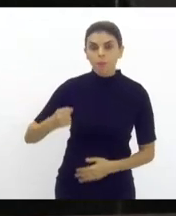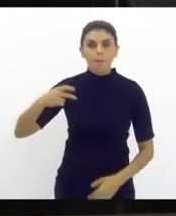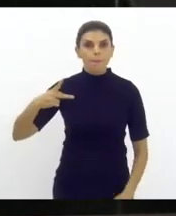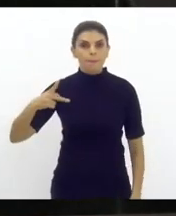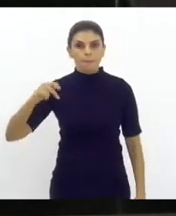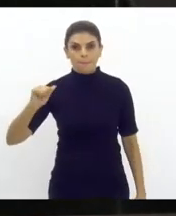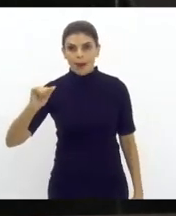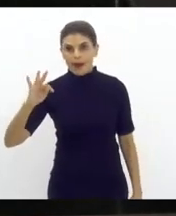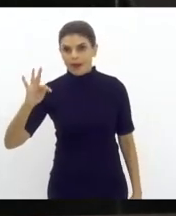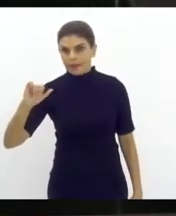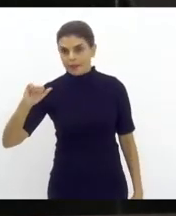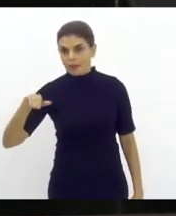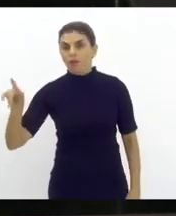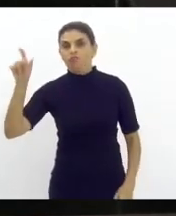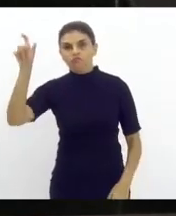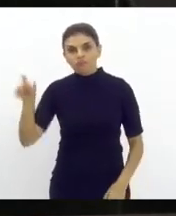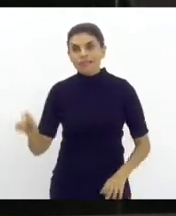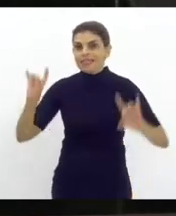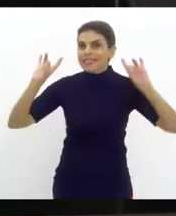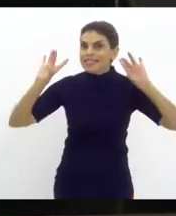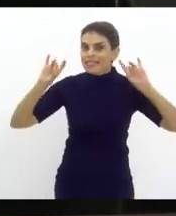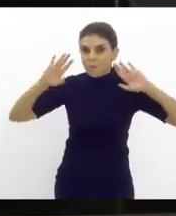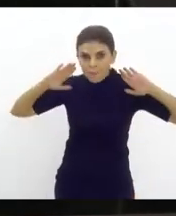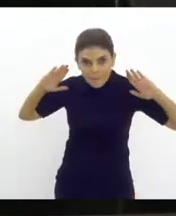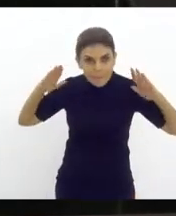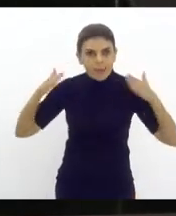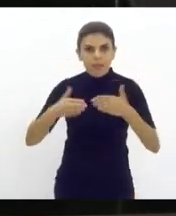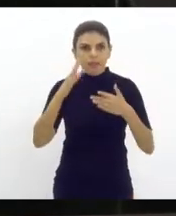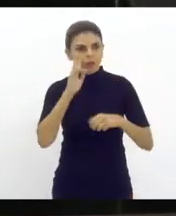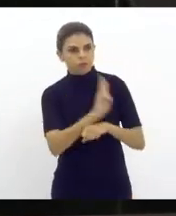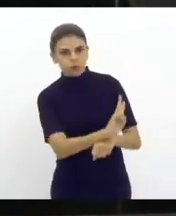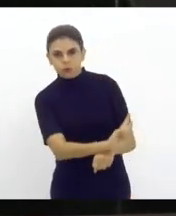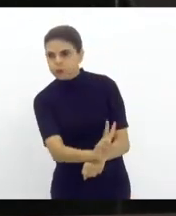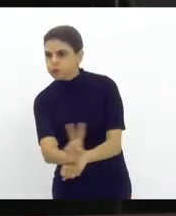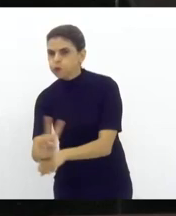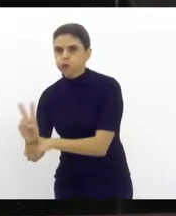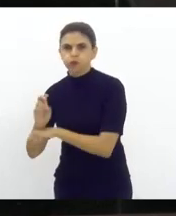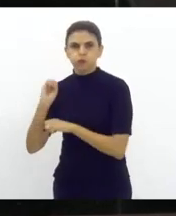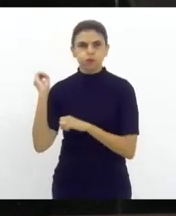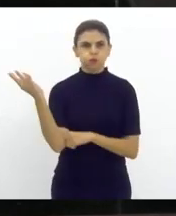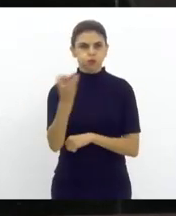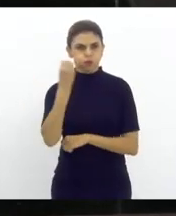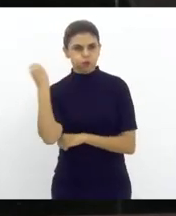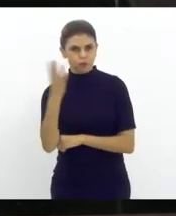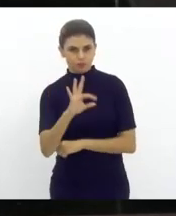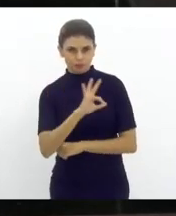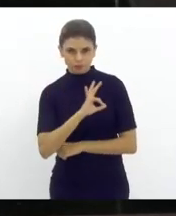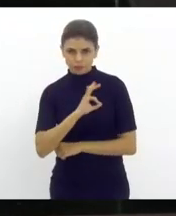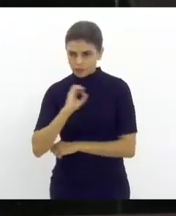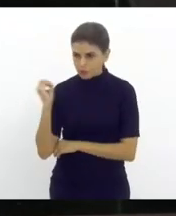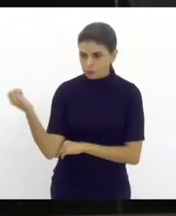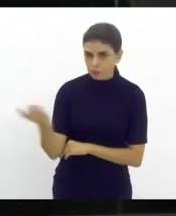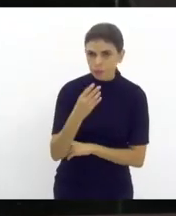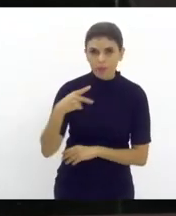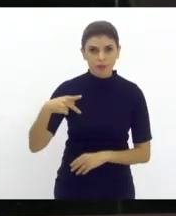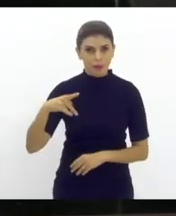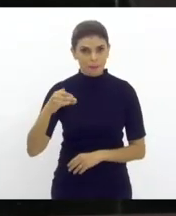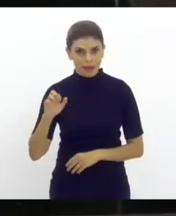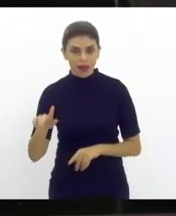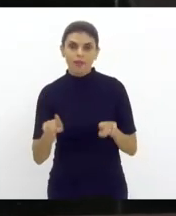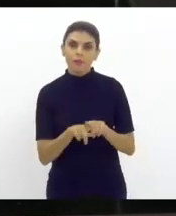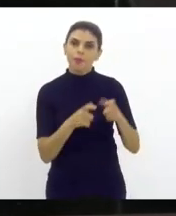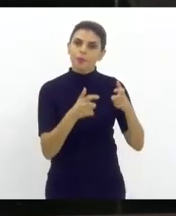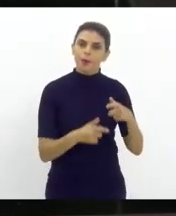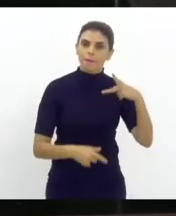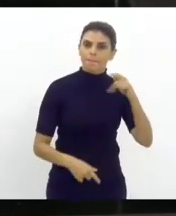um patama que vai estar de forma específica patrulhando o Pilar e o Pantanal é um pedido nosso uma